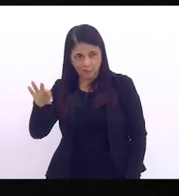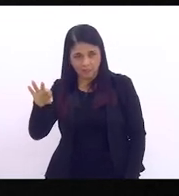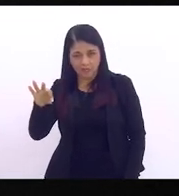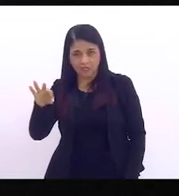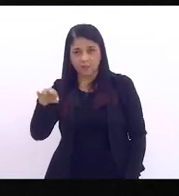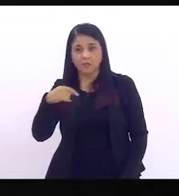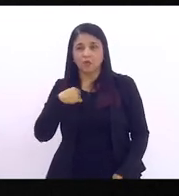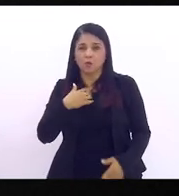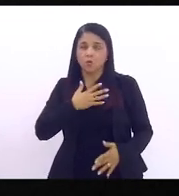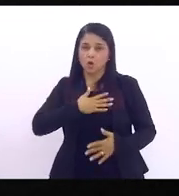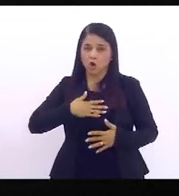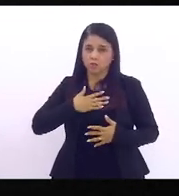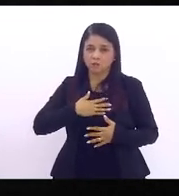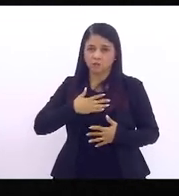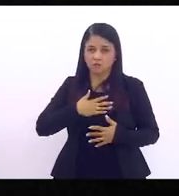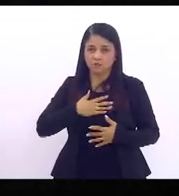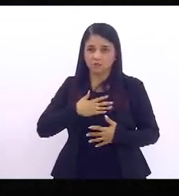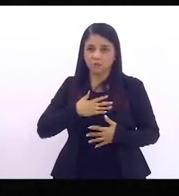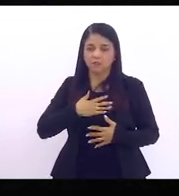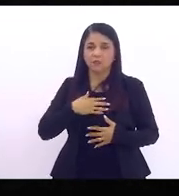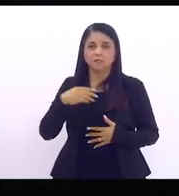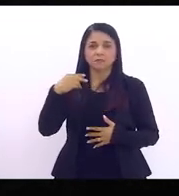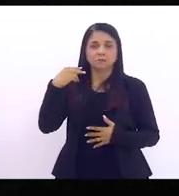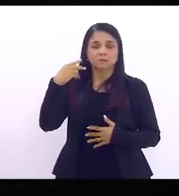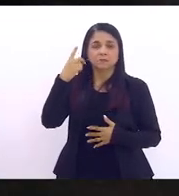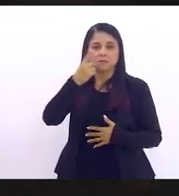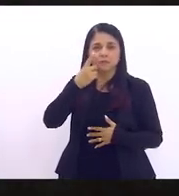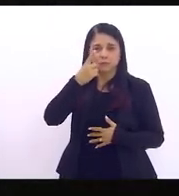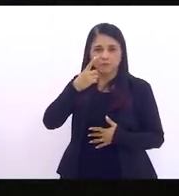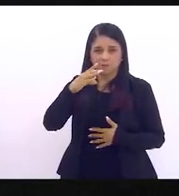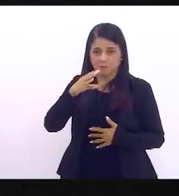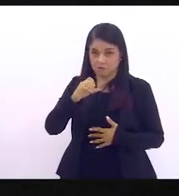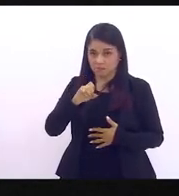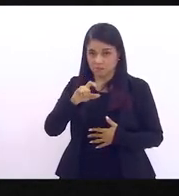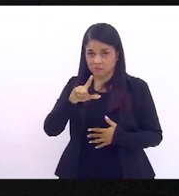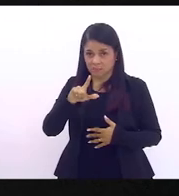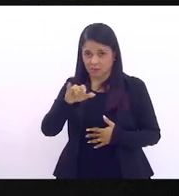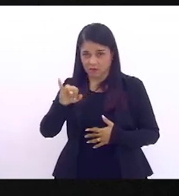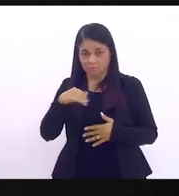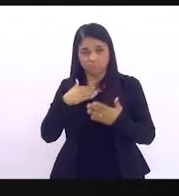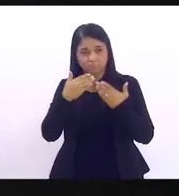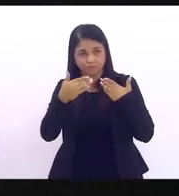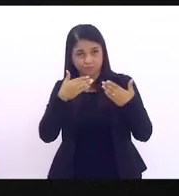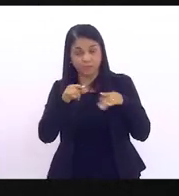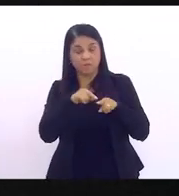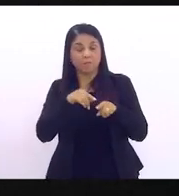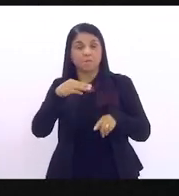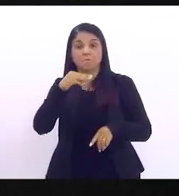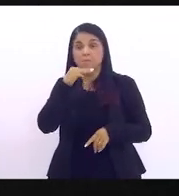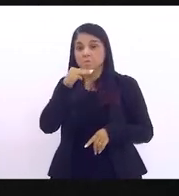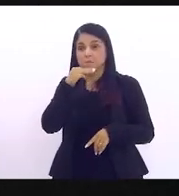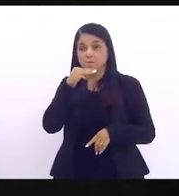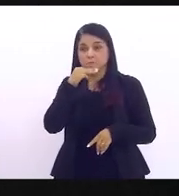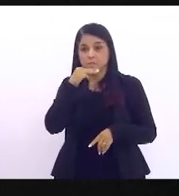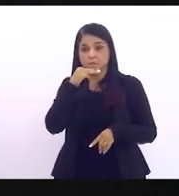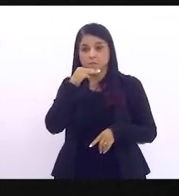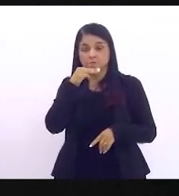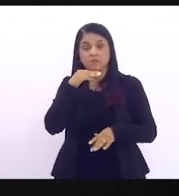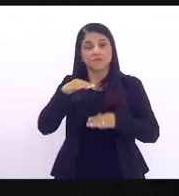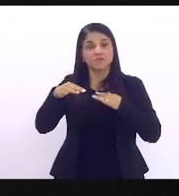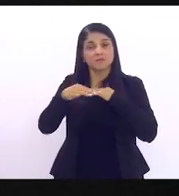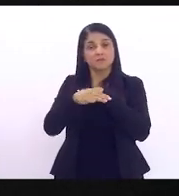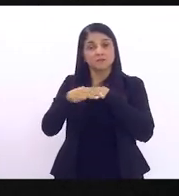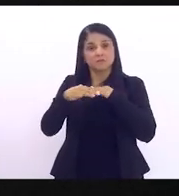até eu gostaria de de falar isso até com a deputada Jordão porque Mangaratiba foi a